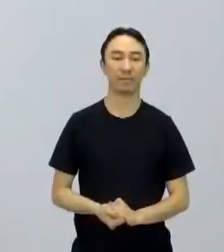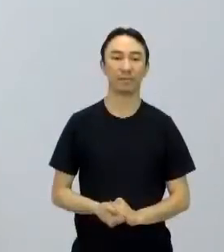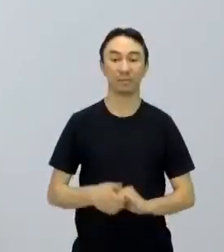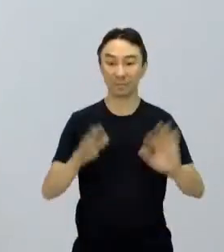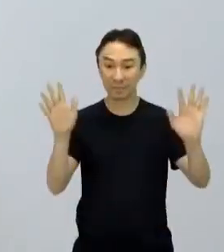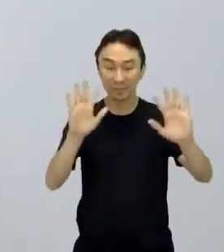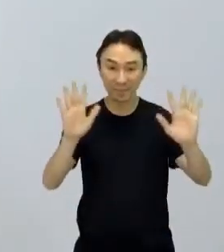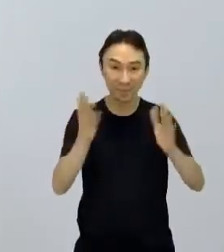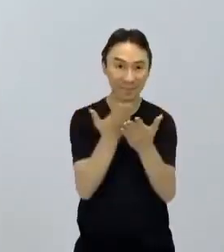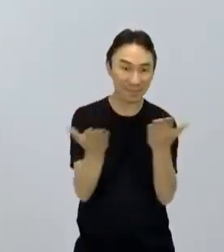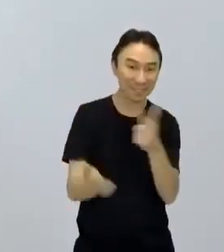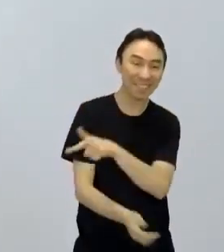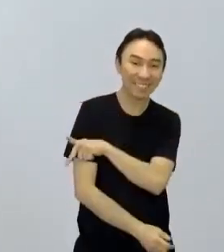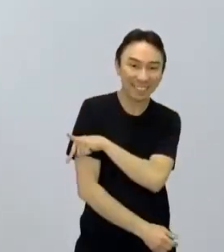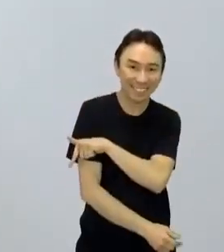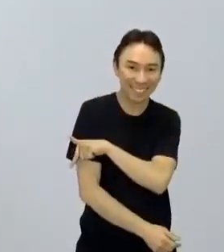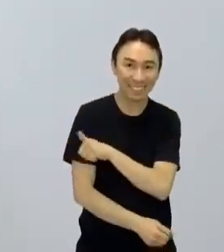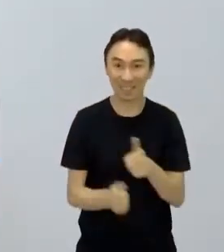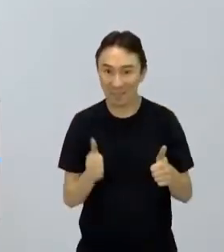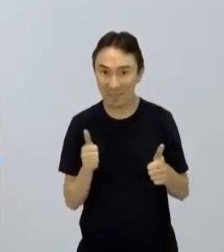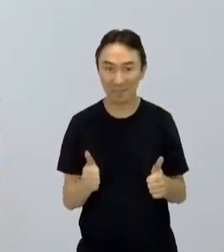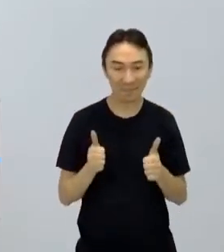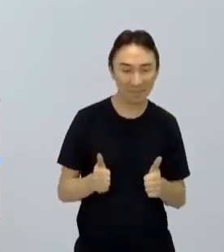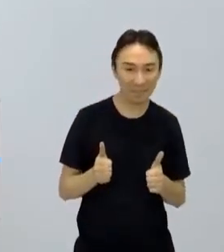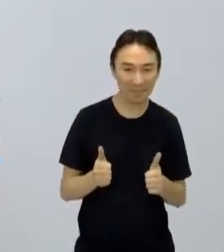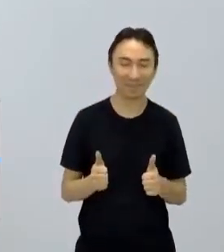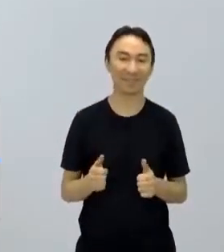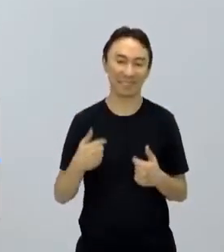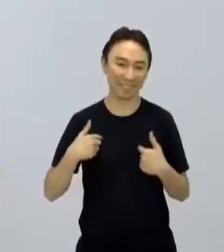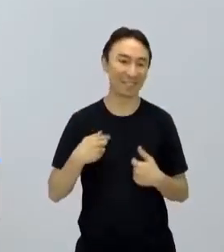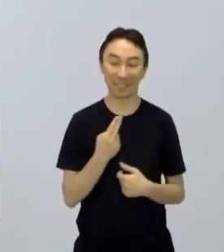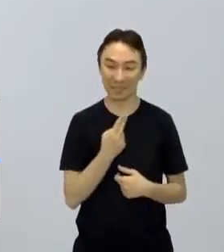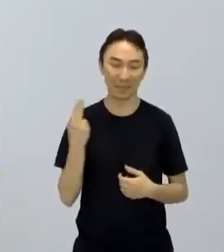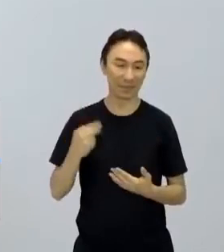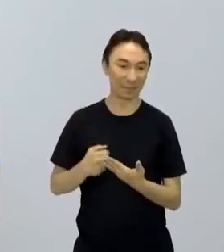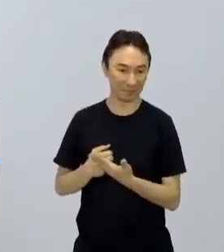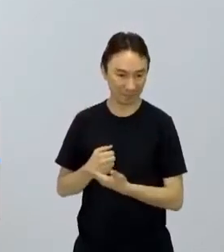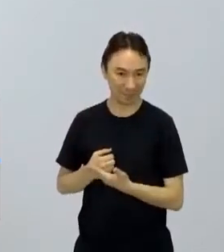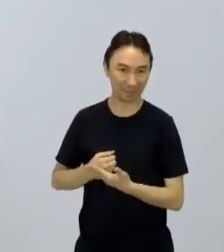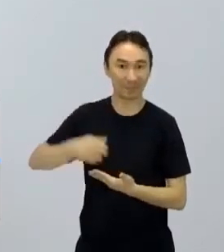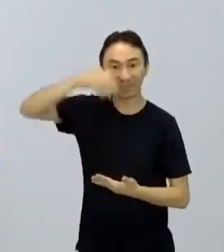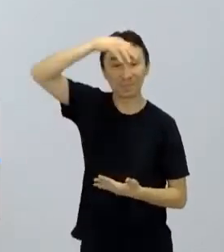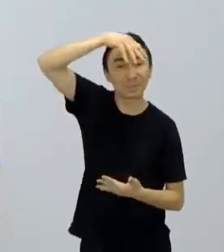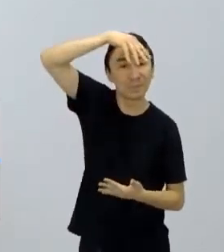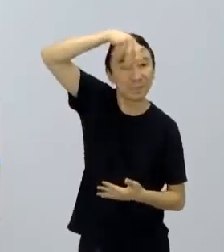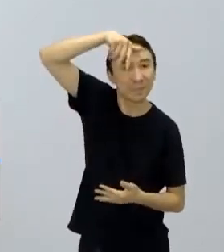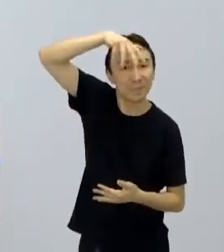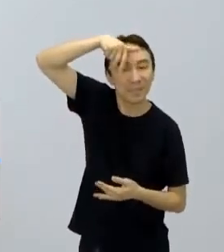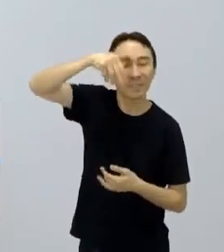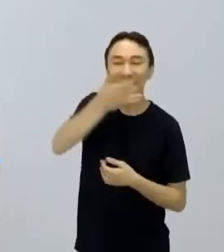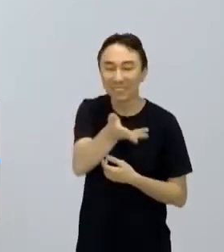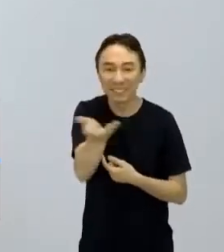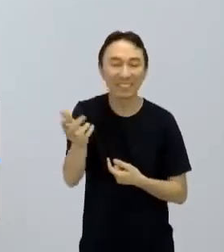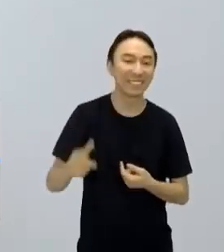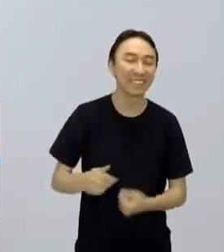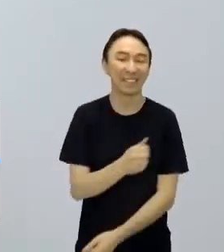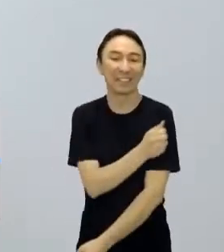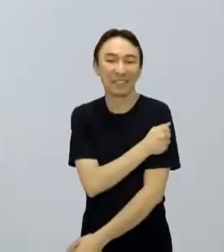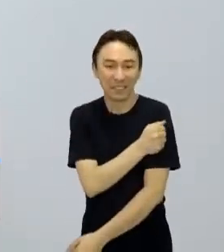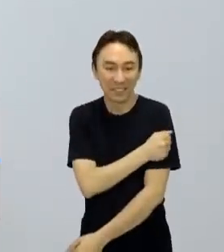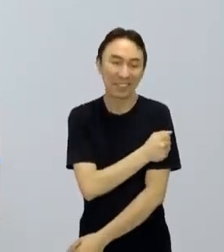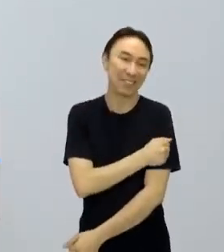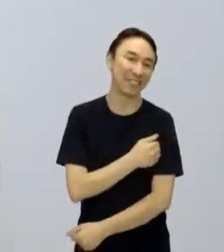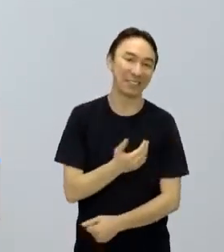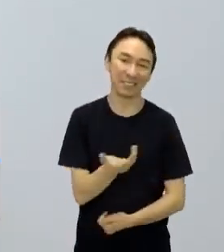Olá, sétimo ano, tudo bem? Eu sou o professor Edi Joel, quero dar as boas-vindas a você, estudante, aos responsáveis que